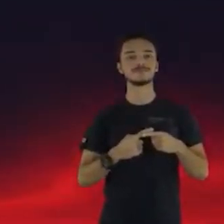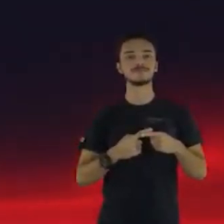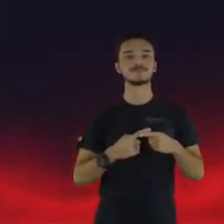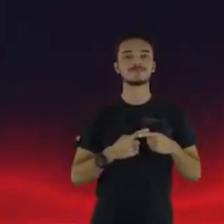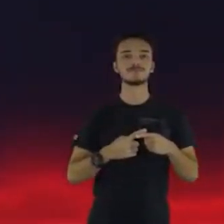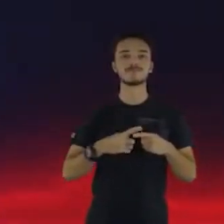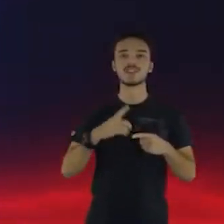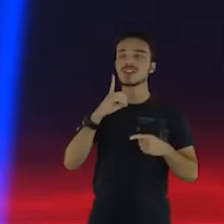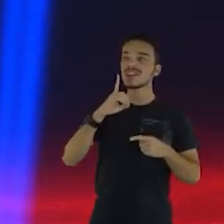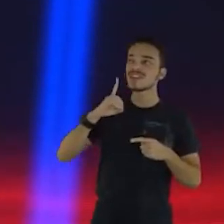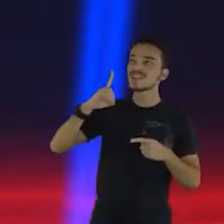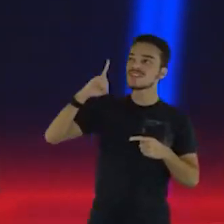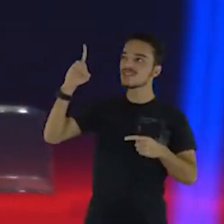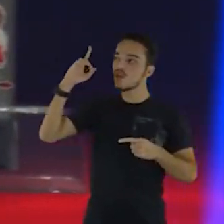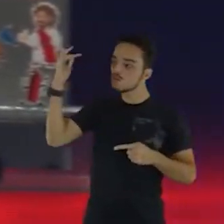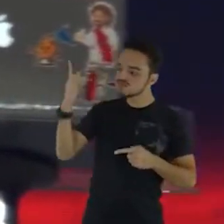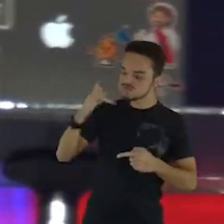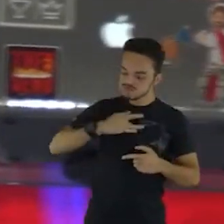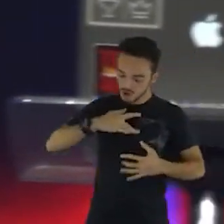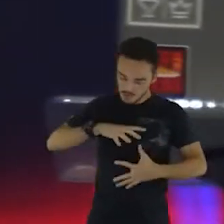que Deus nos estica,